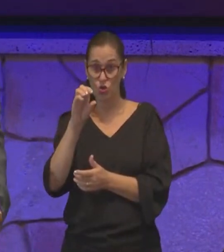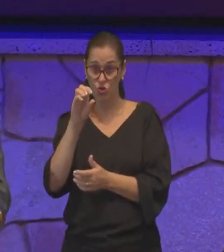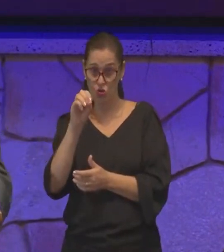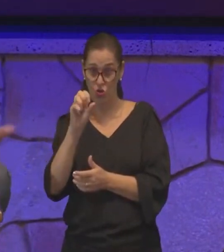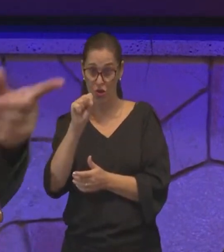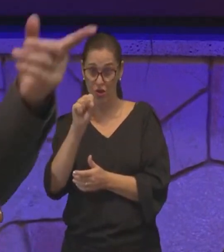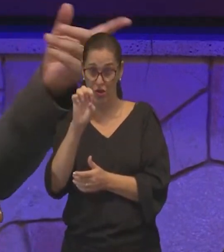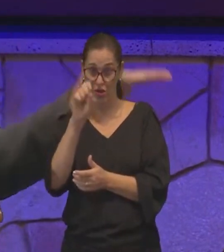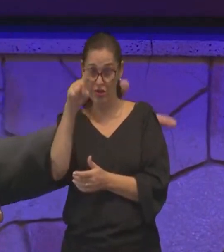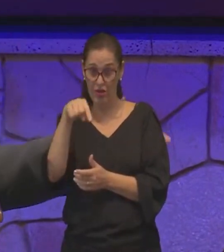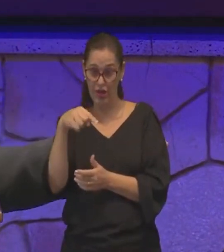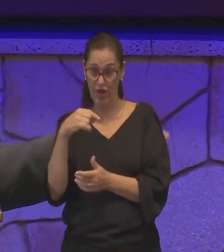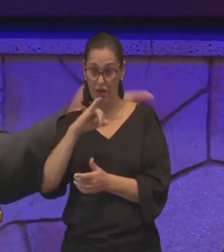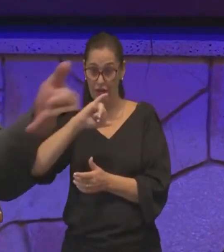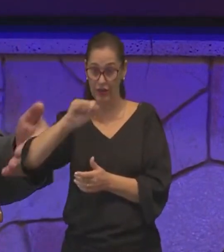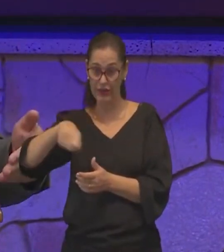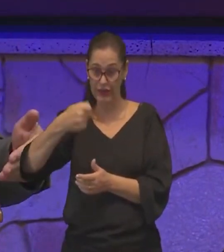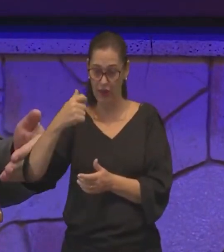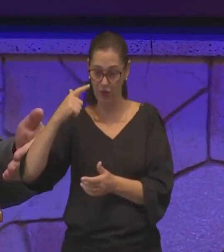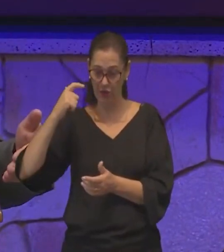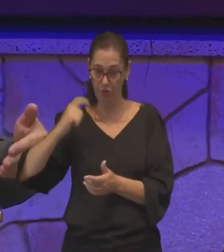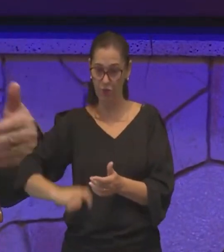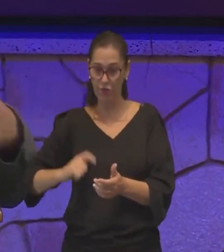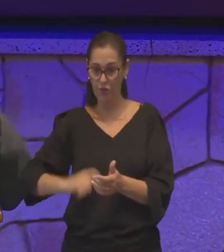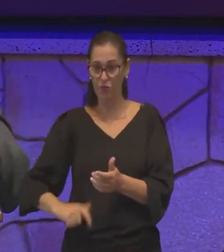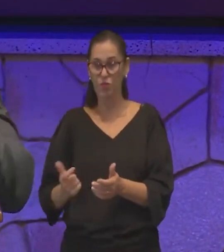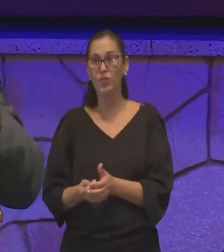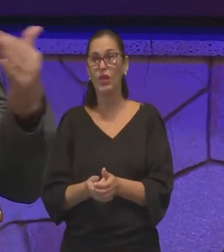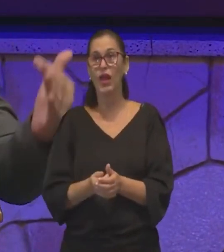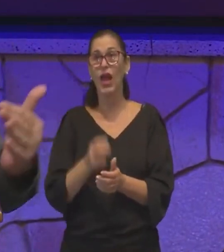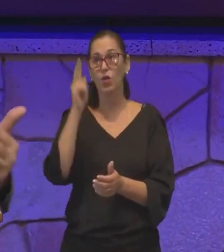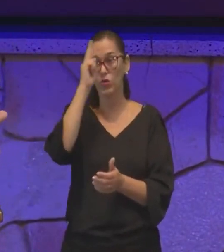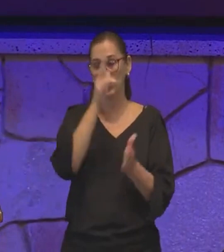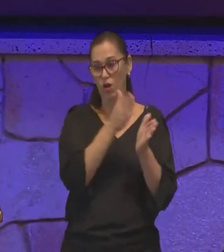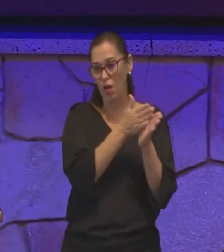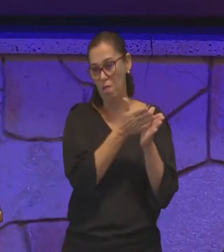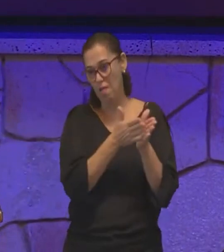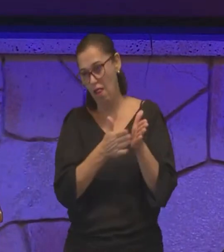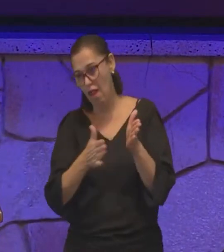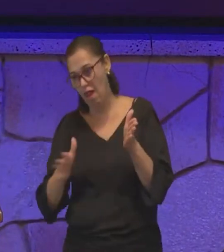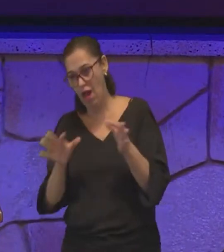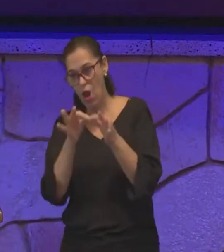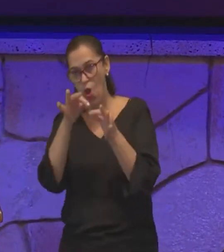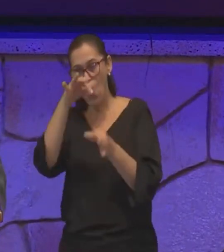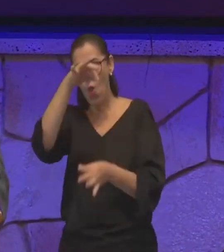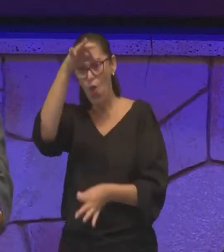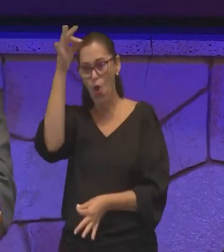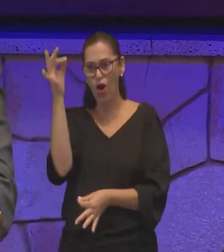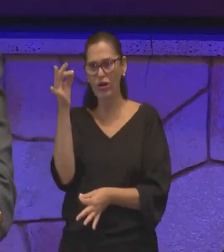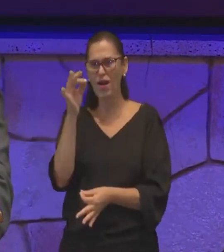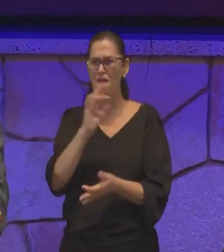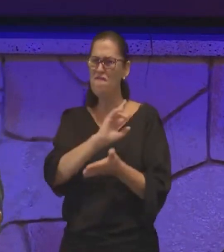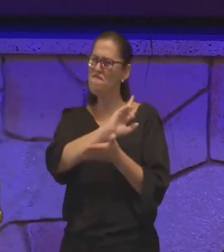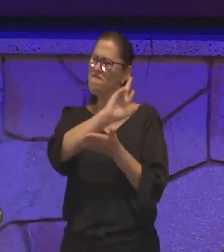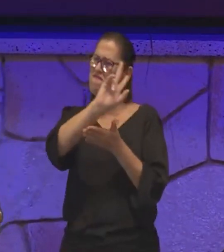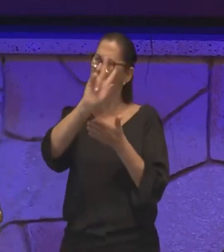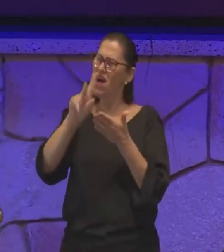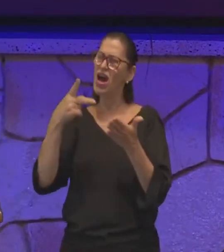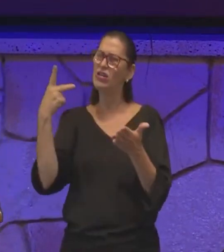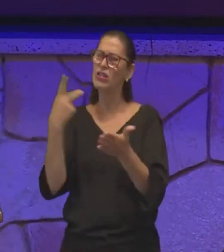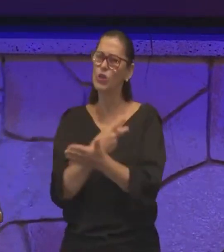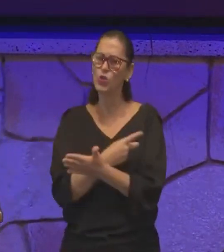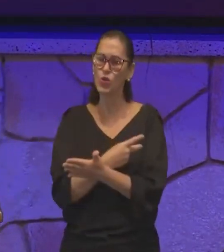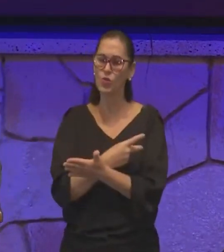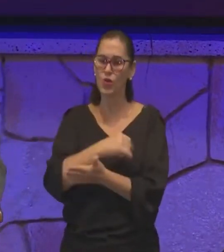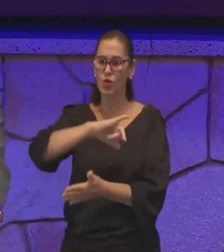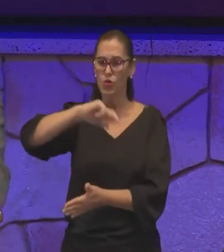37 até o capítulo 50 do livro de Gênesis. É uma história longa, com muitos episódios.